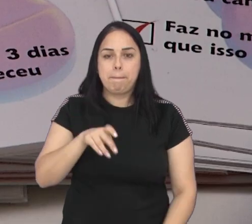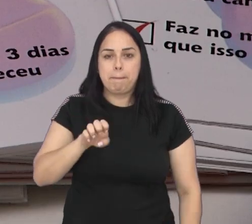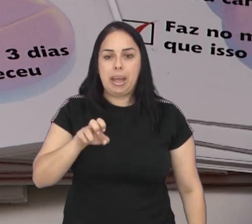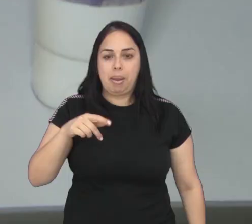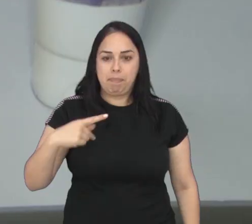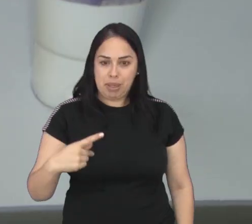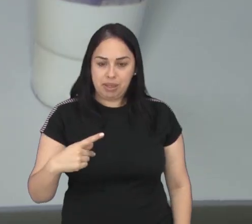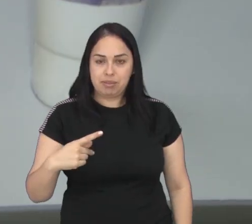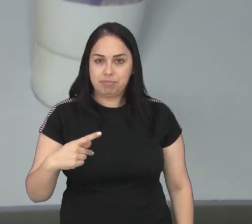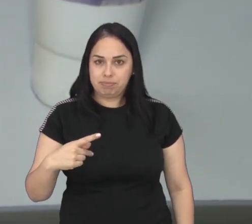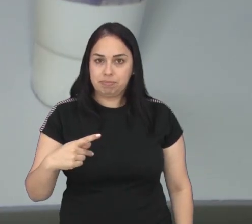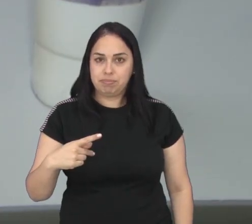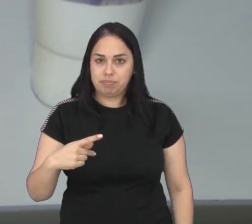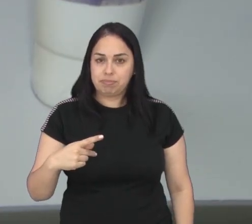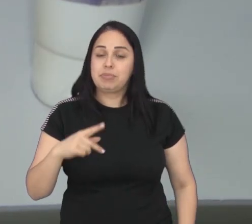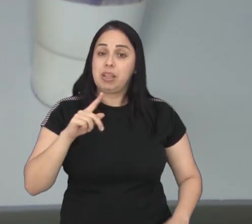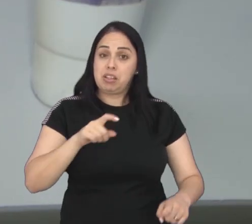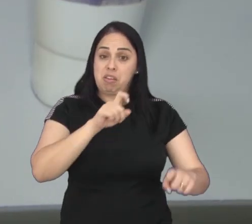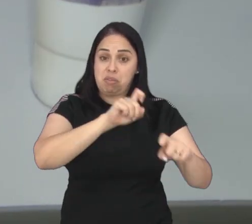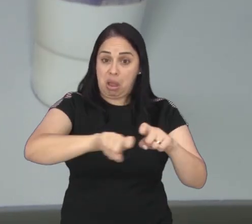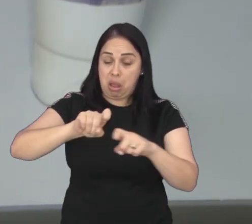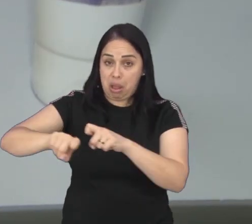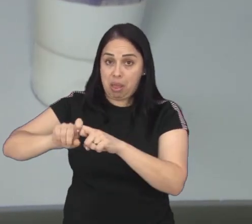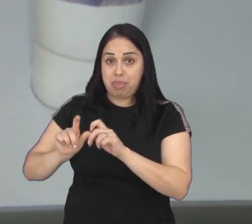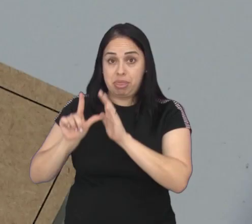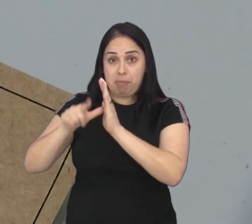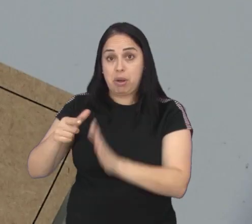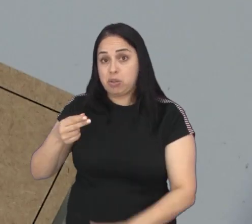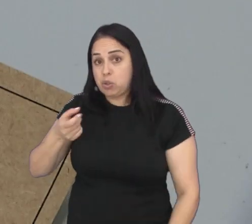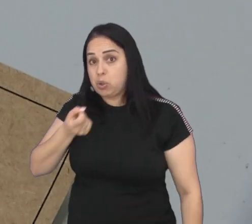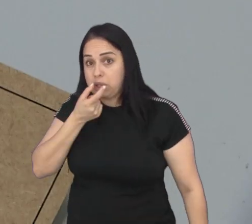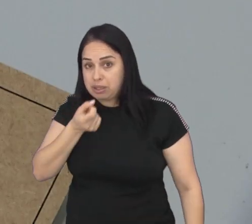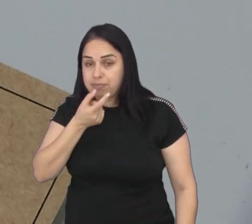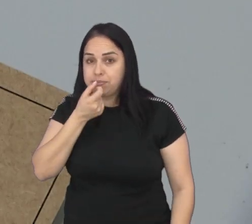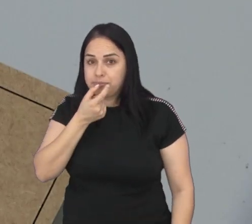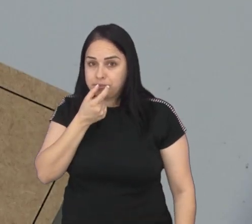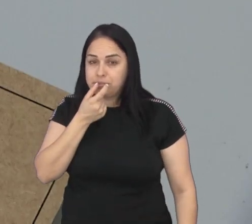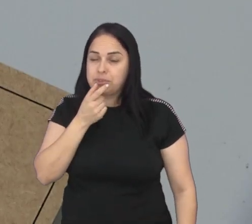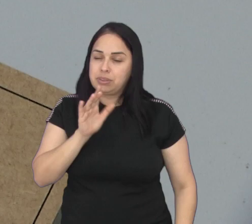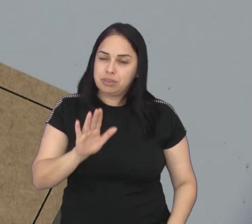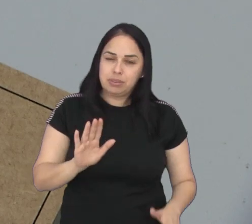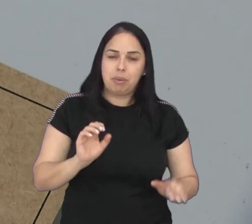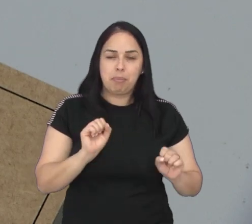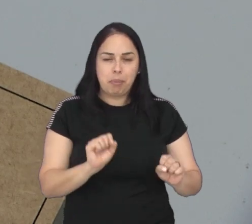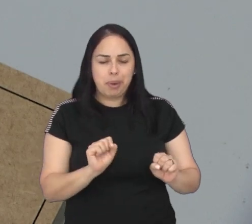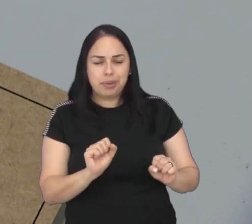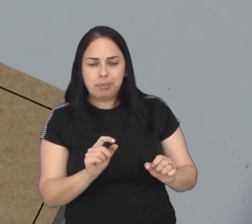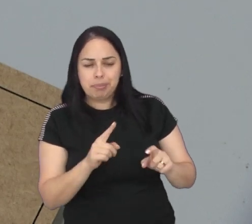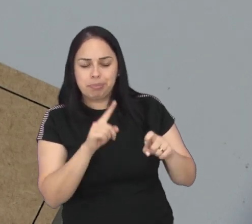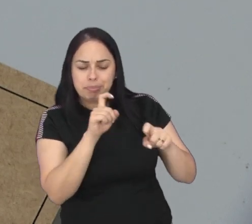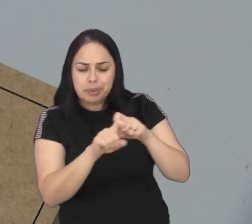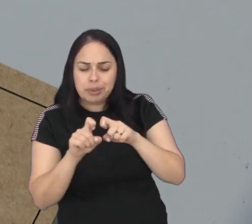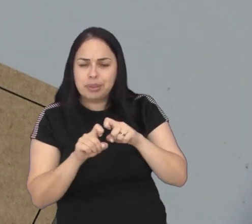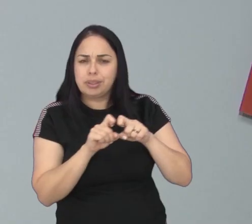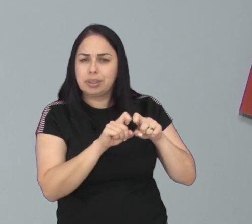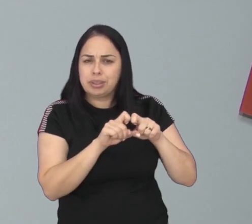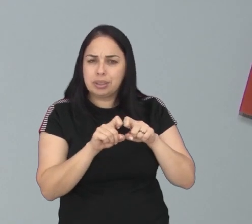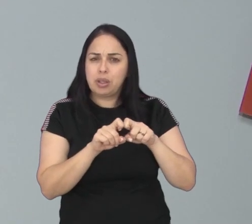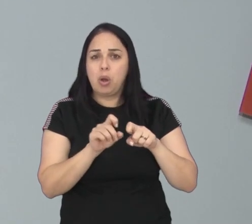a PEP, profilaxia pós-exposição, que deve ser utilizada após alguma situação de